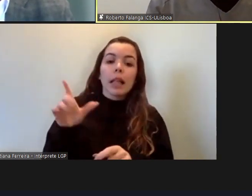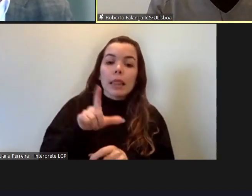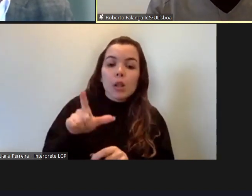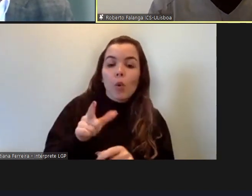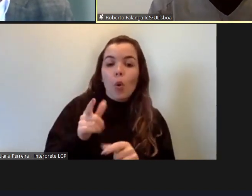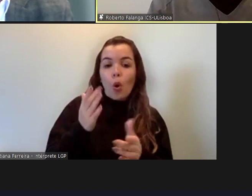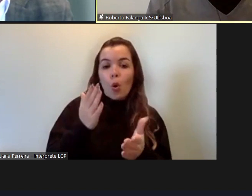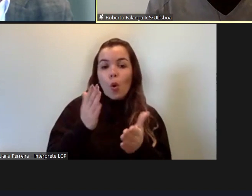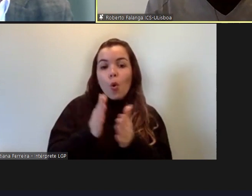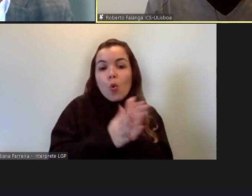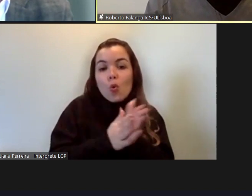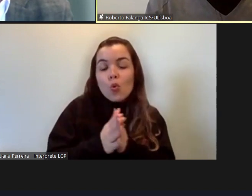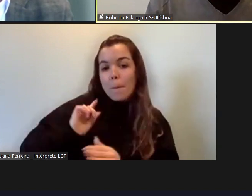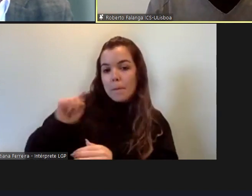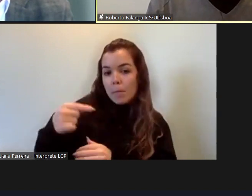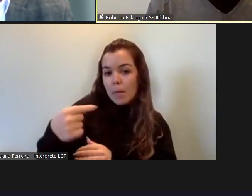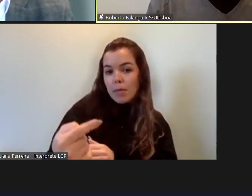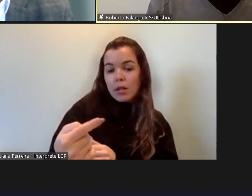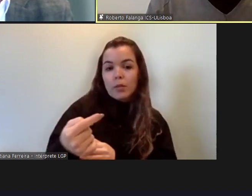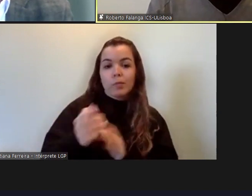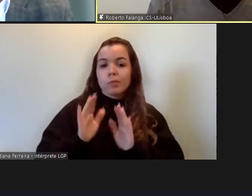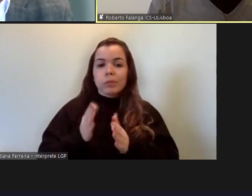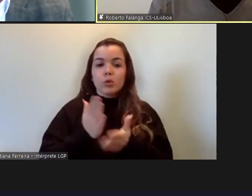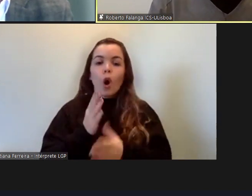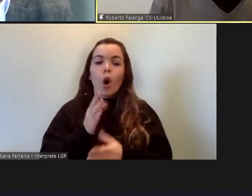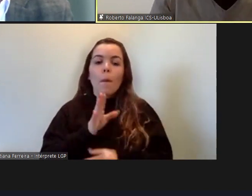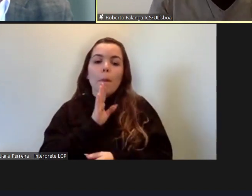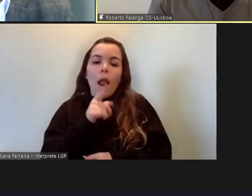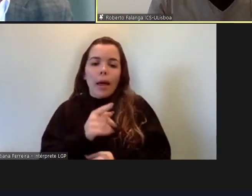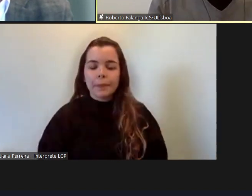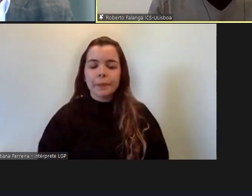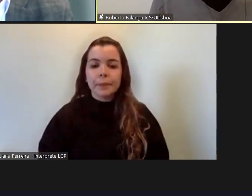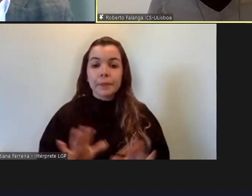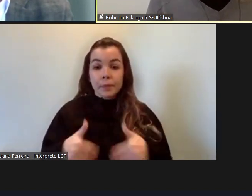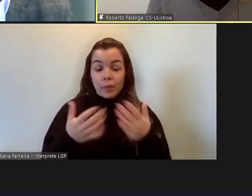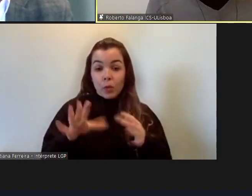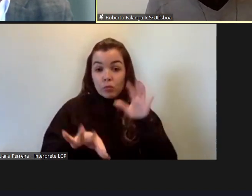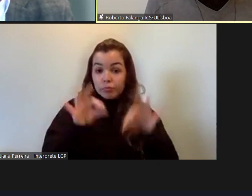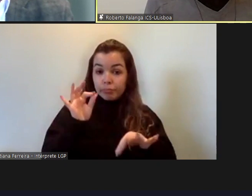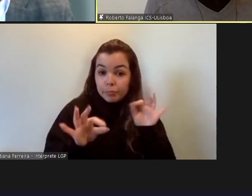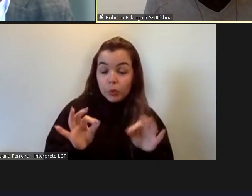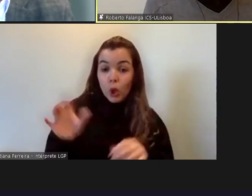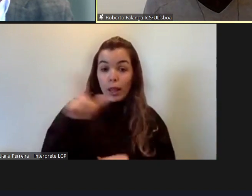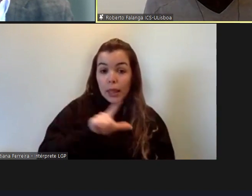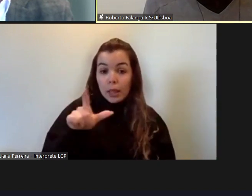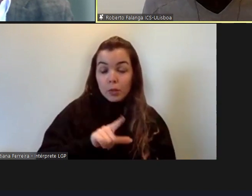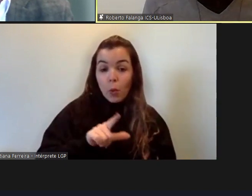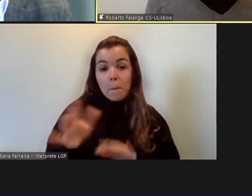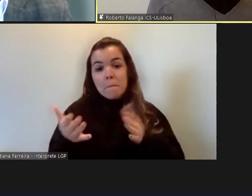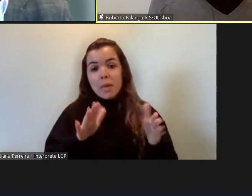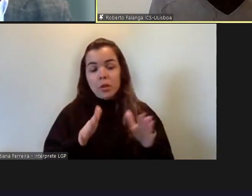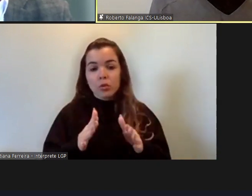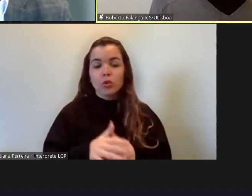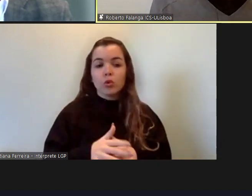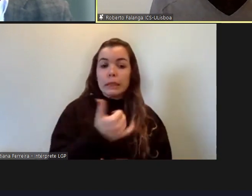necessariamente residem na cidade. Portanto, uma seleção, no caso de Lisboa foram cerca de